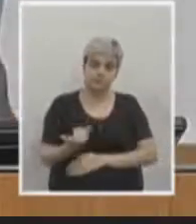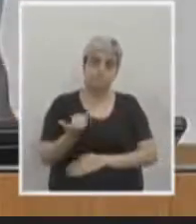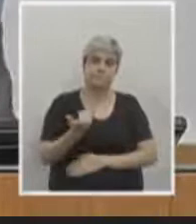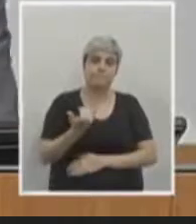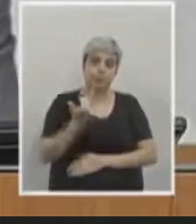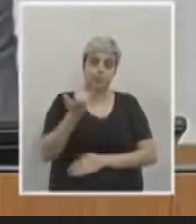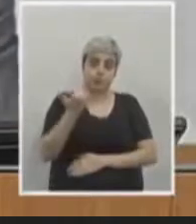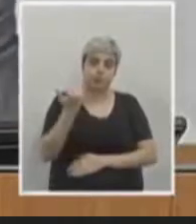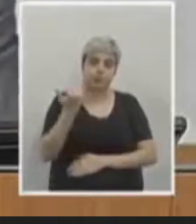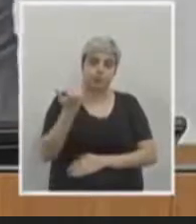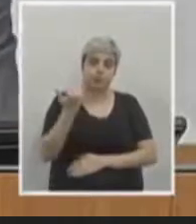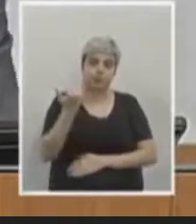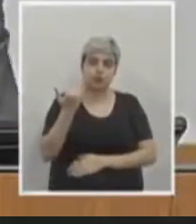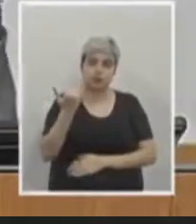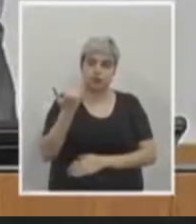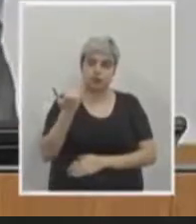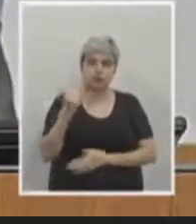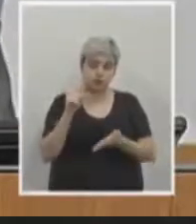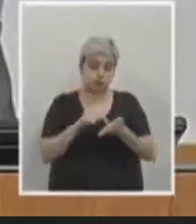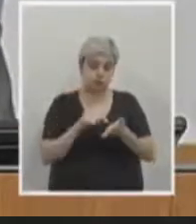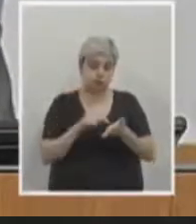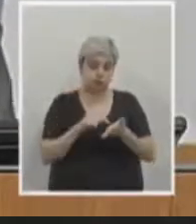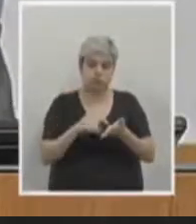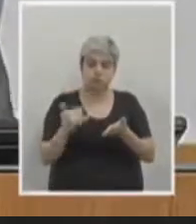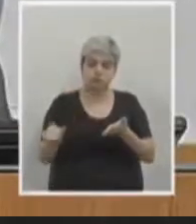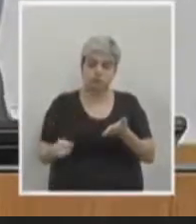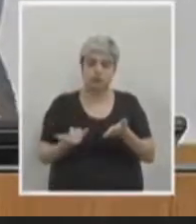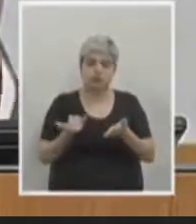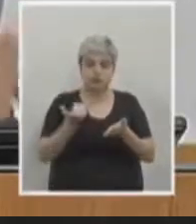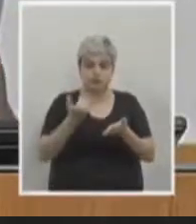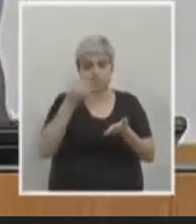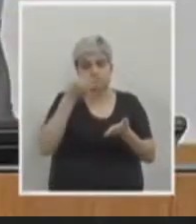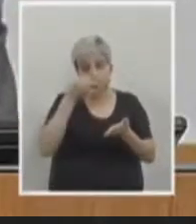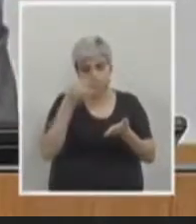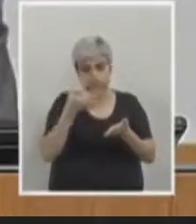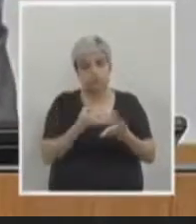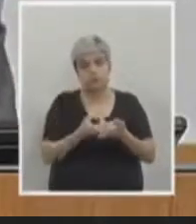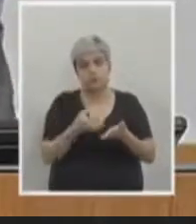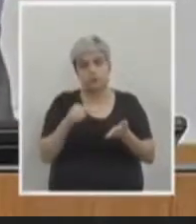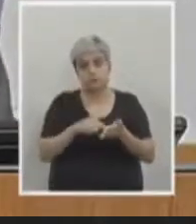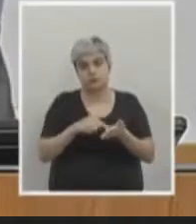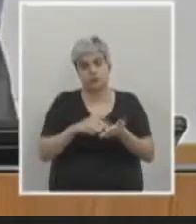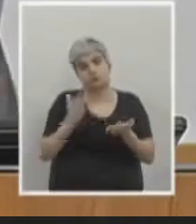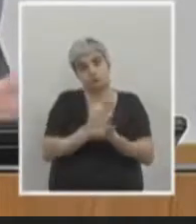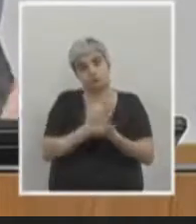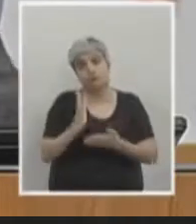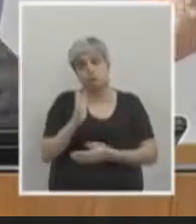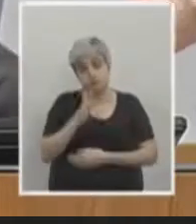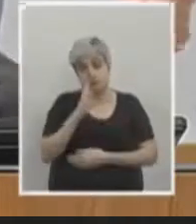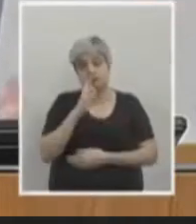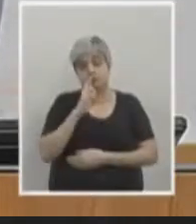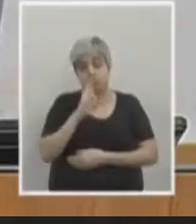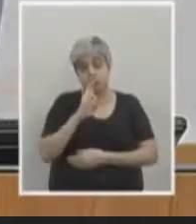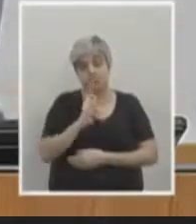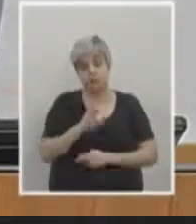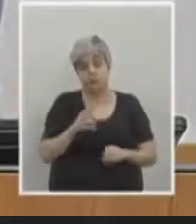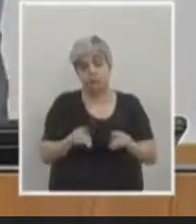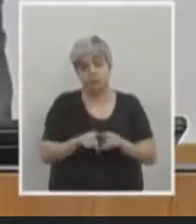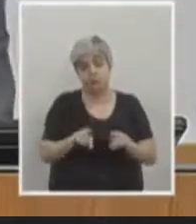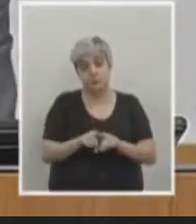eu filtrei aqui, acho que são 2 perguntas que não estão, algumas já foram respondidas, né,